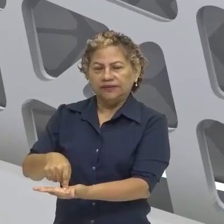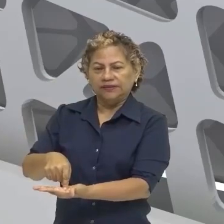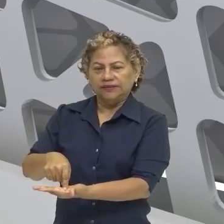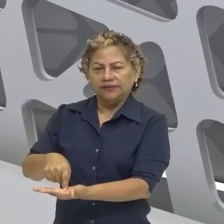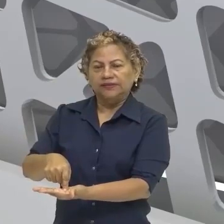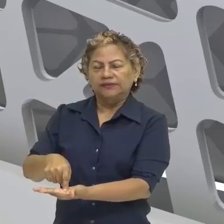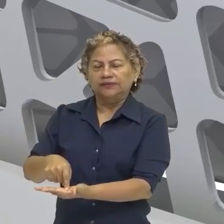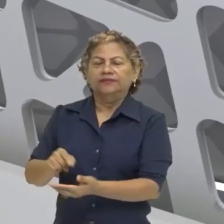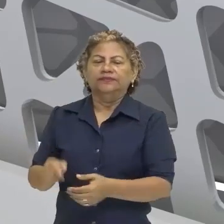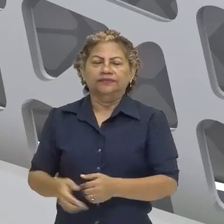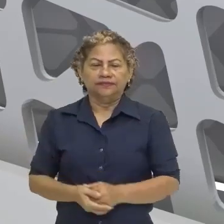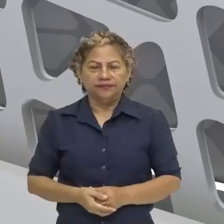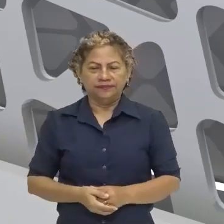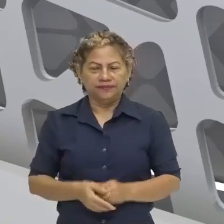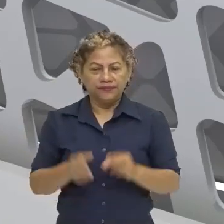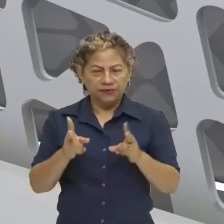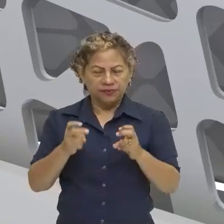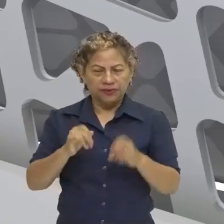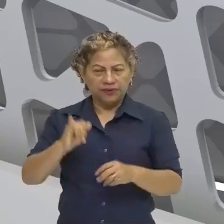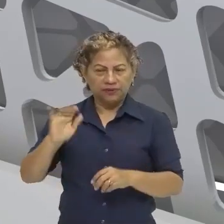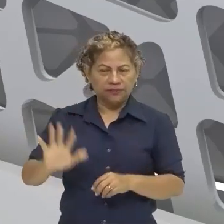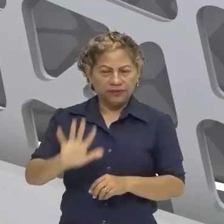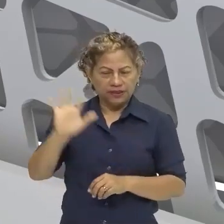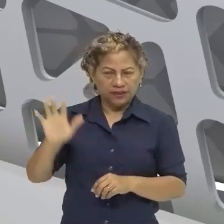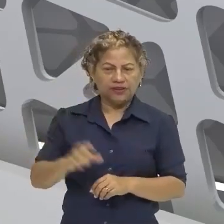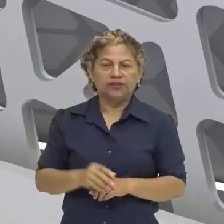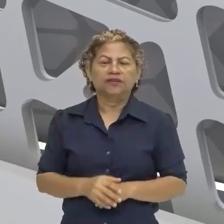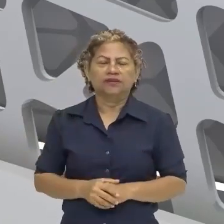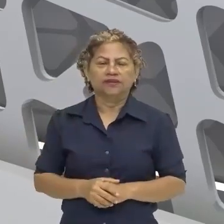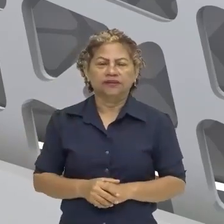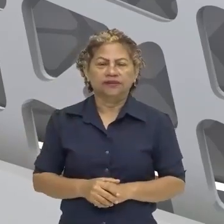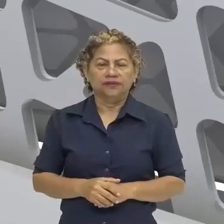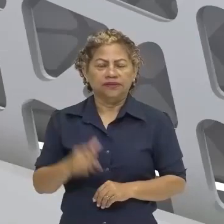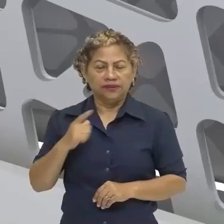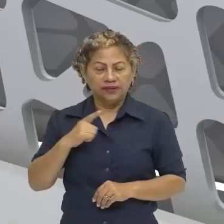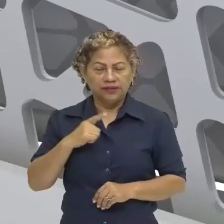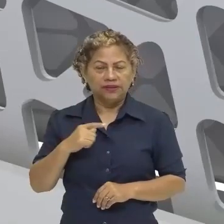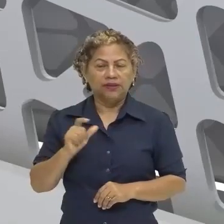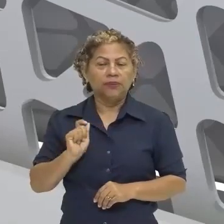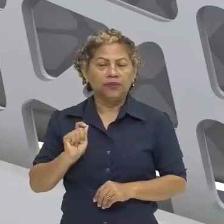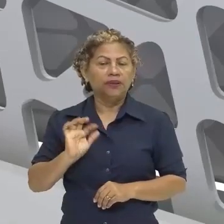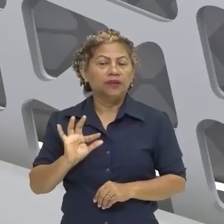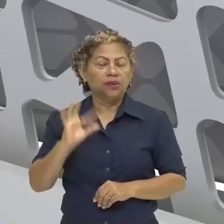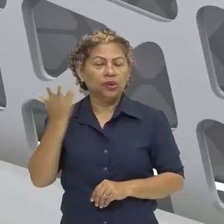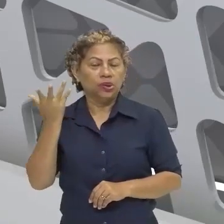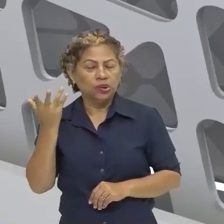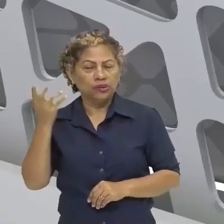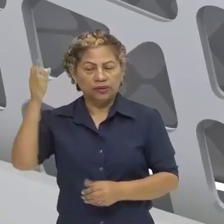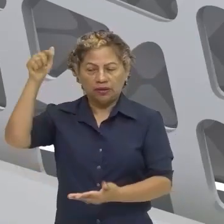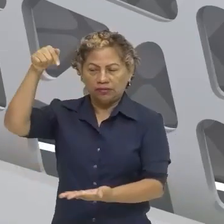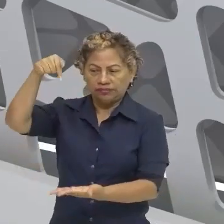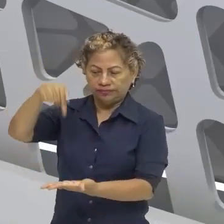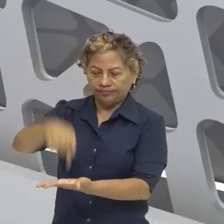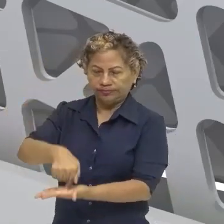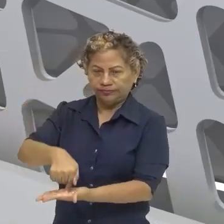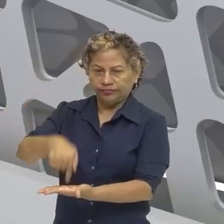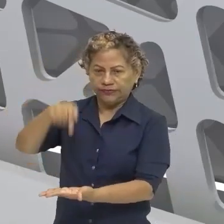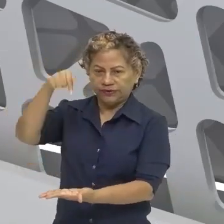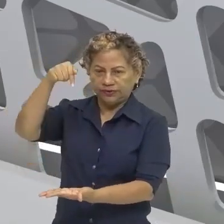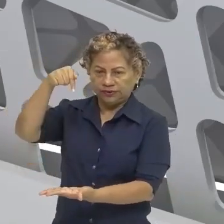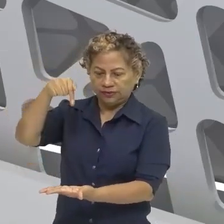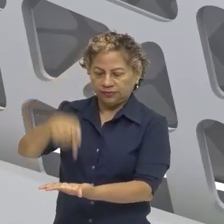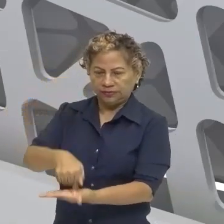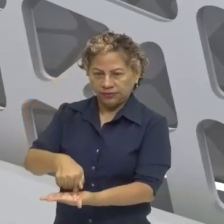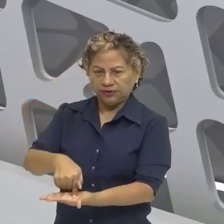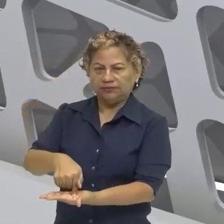imagem? Voltando, aí você tem, ó, durante a queda, a energia potencial gravitacional acumulada no martelo,